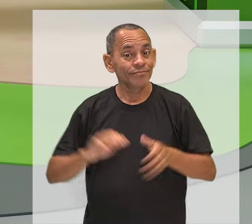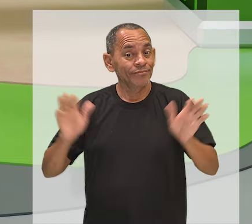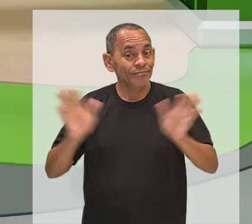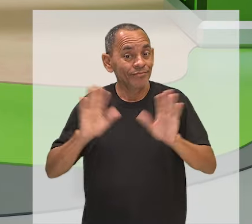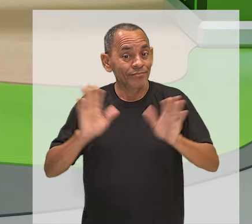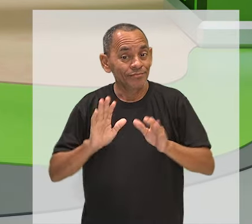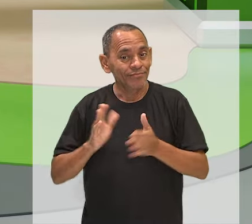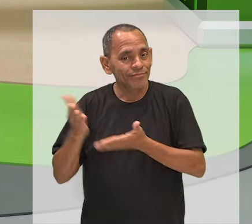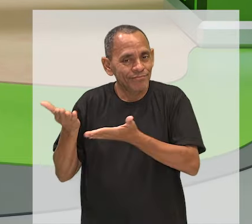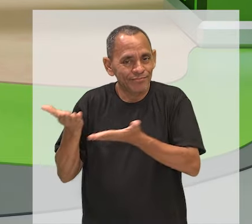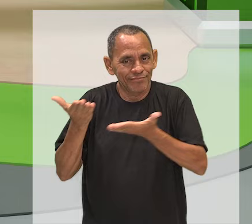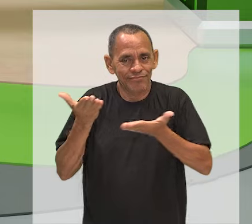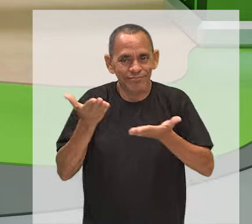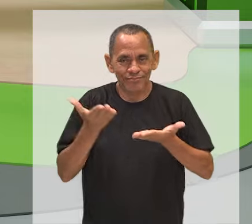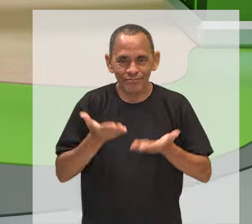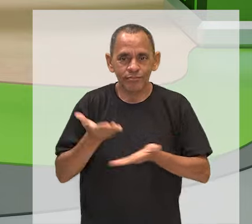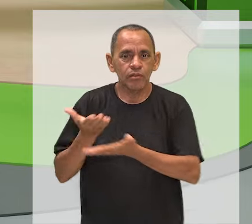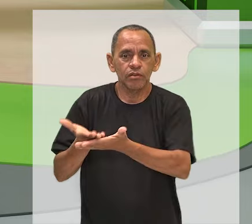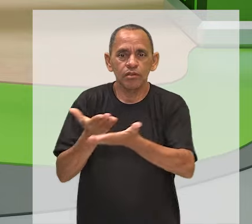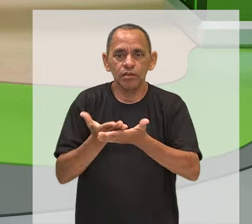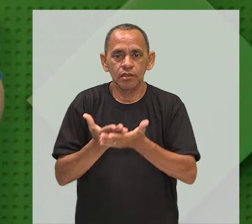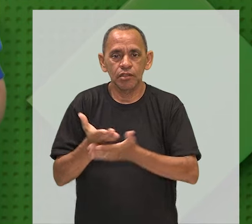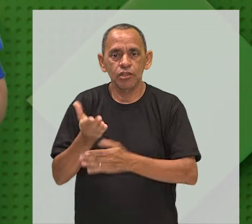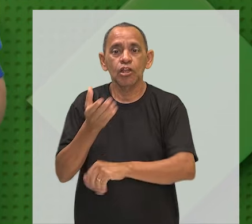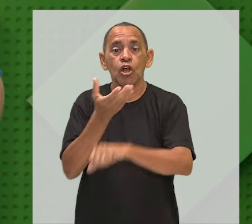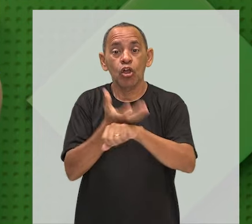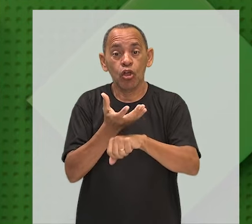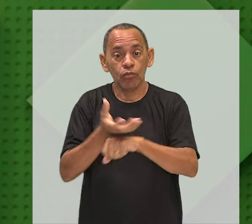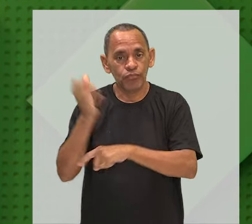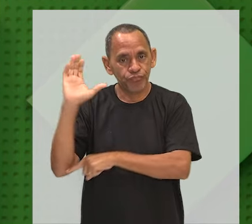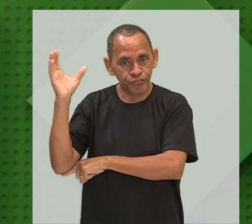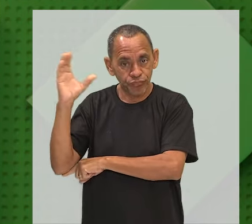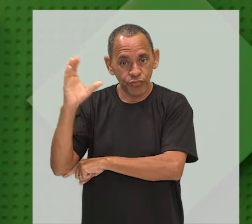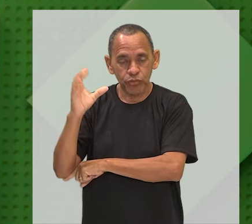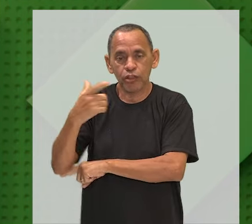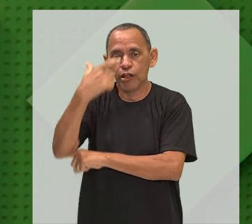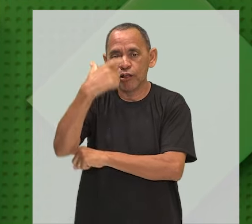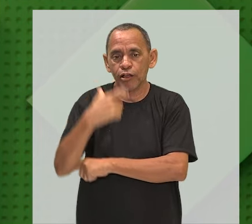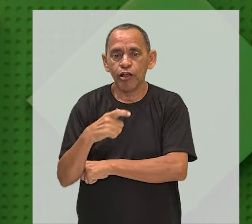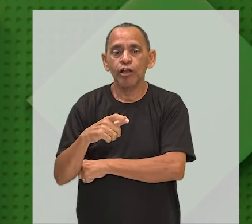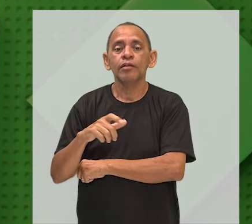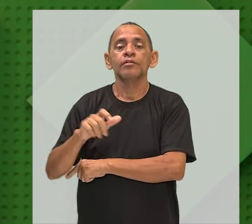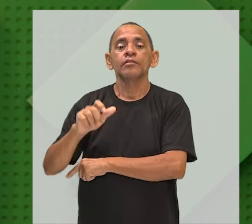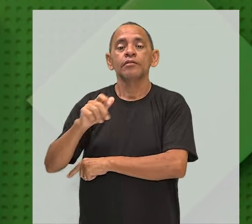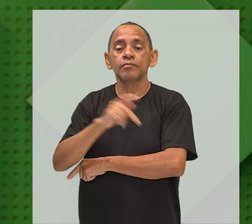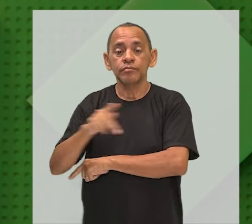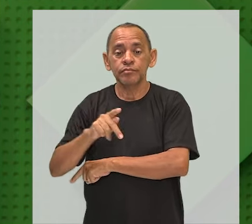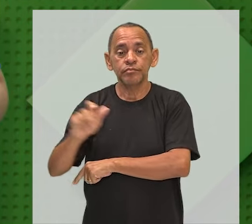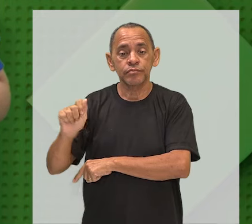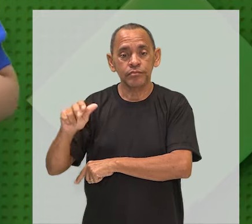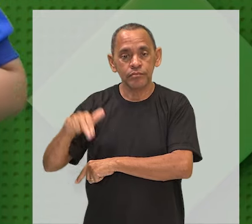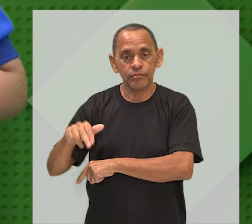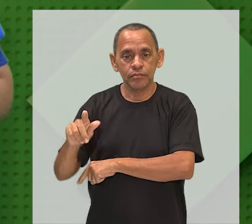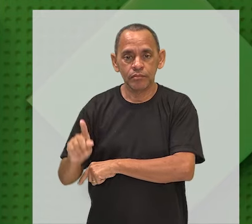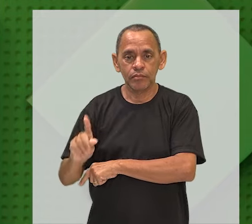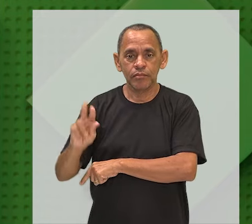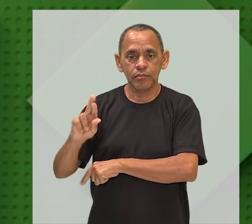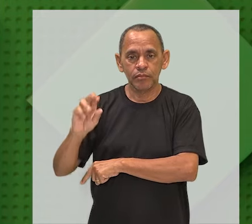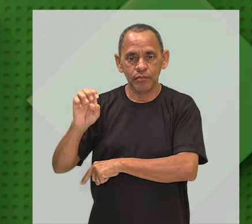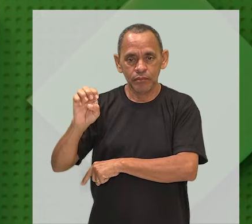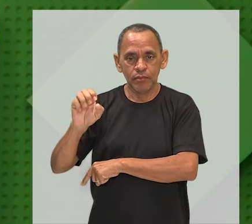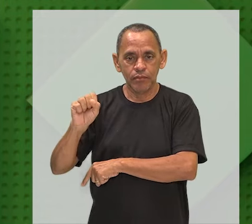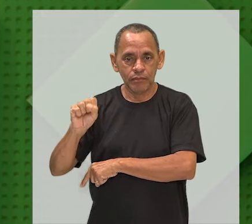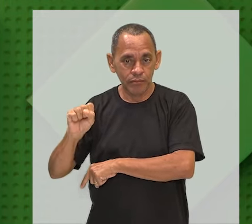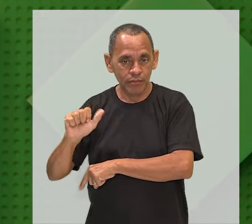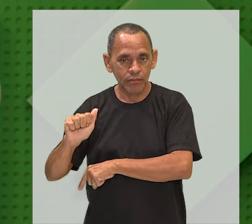Olá, sejam muito bem-vindos a mais uma aula de ciências. Eu sou a professora Andressa Primavera, de Ciências para o 8º